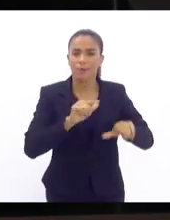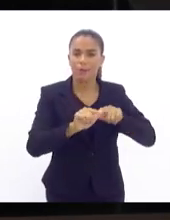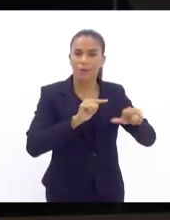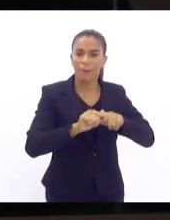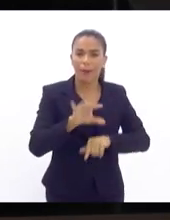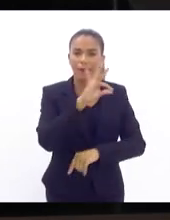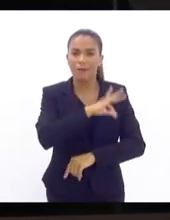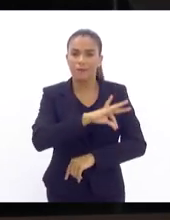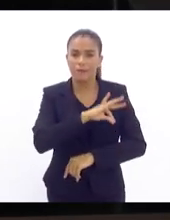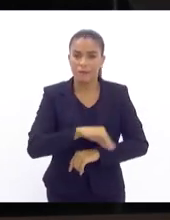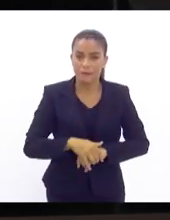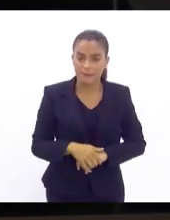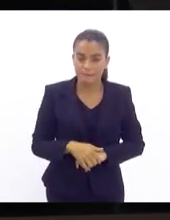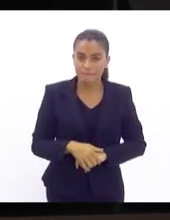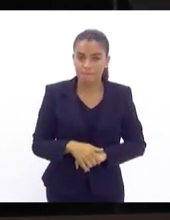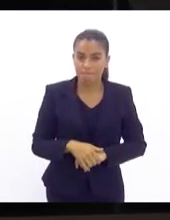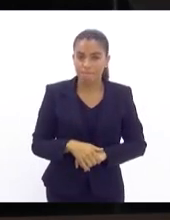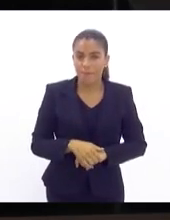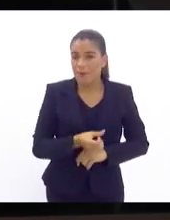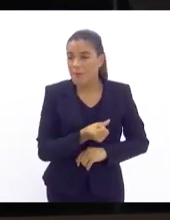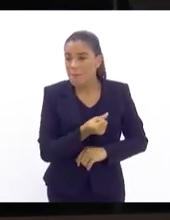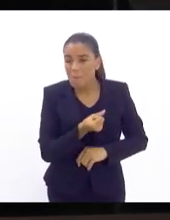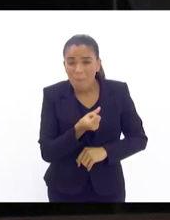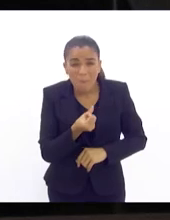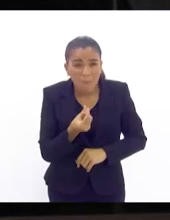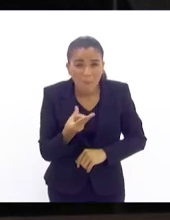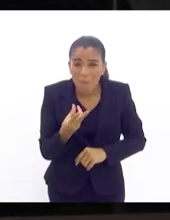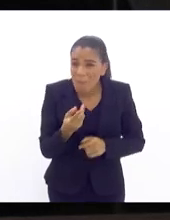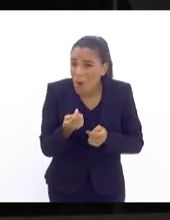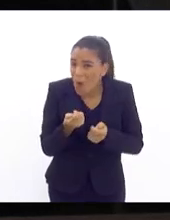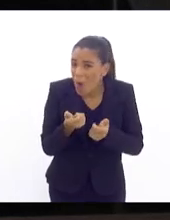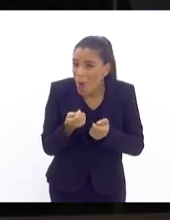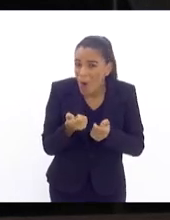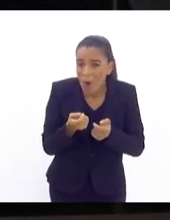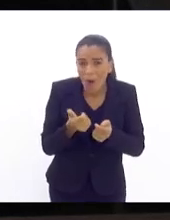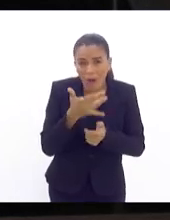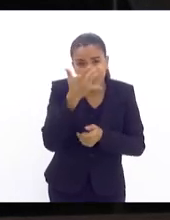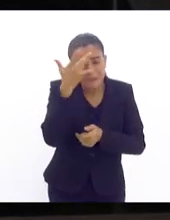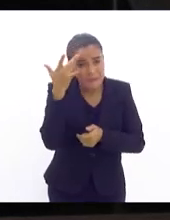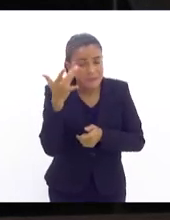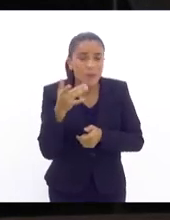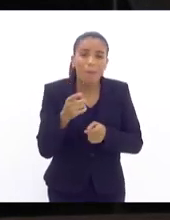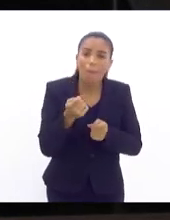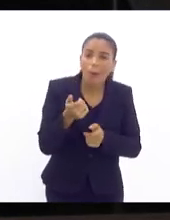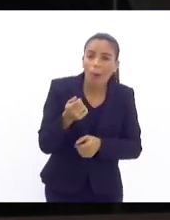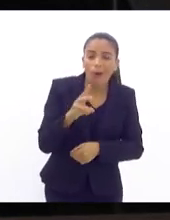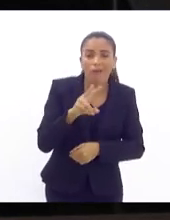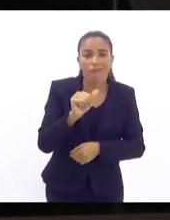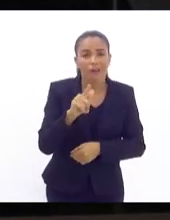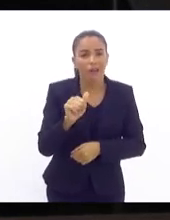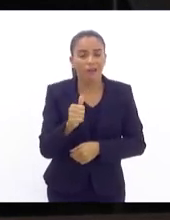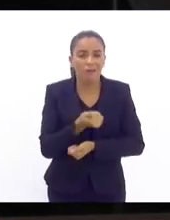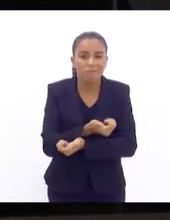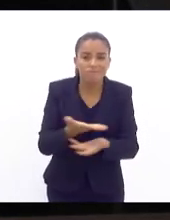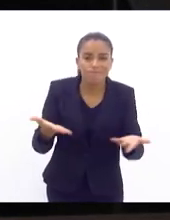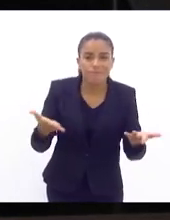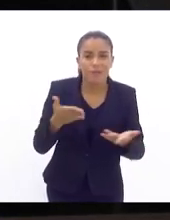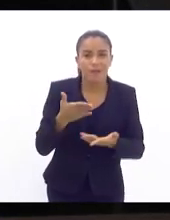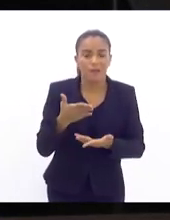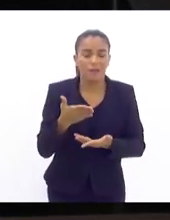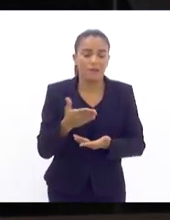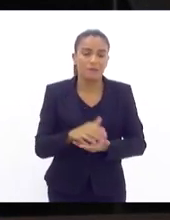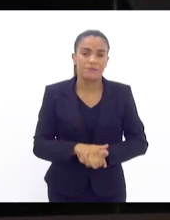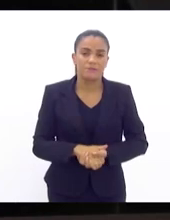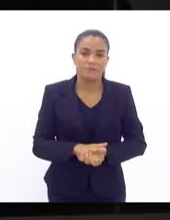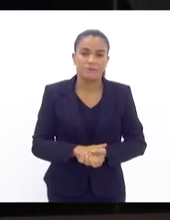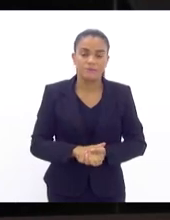renda. São muito poucas vagas para atender essa enorme parcela da